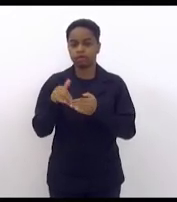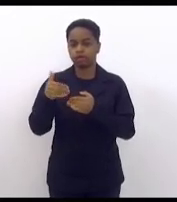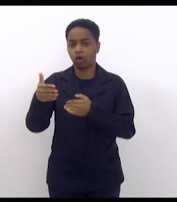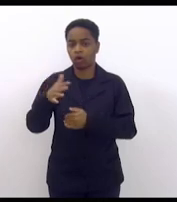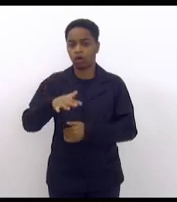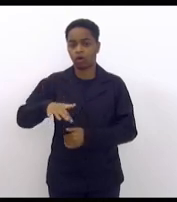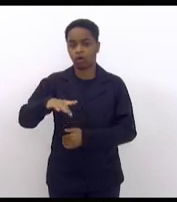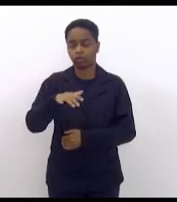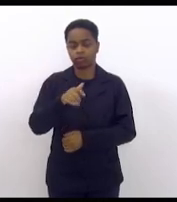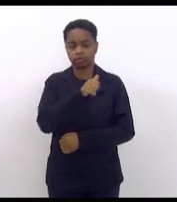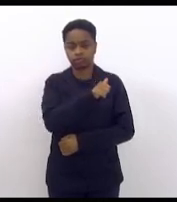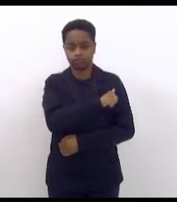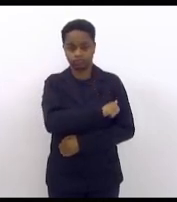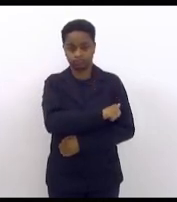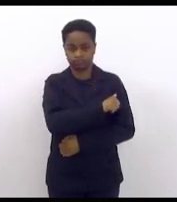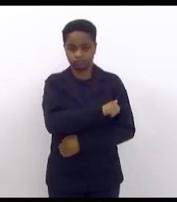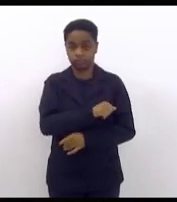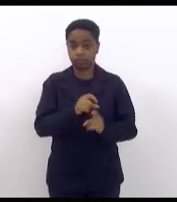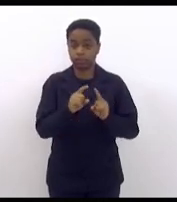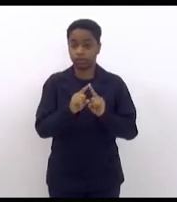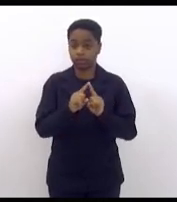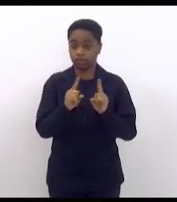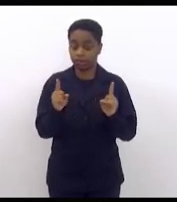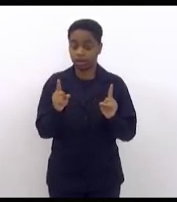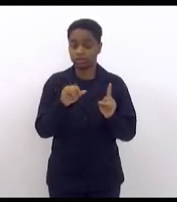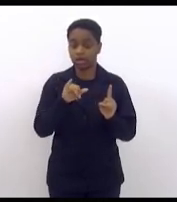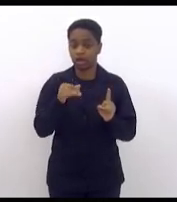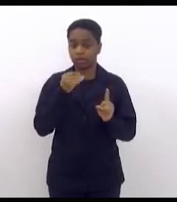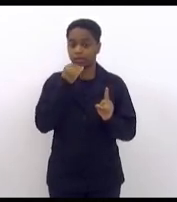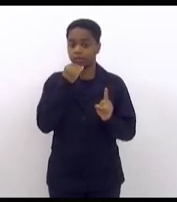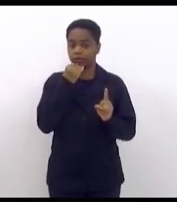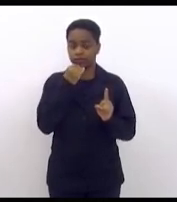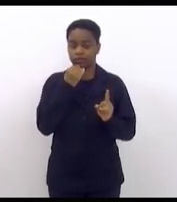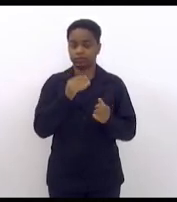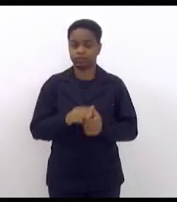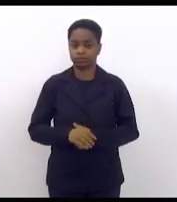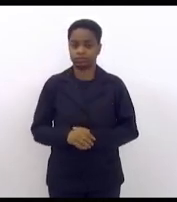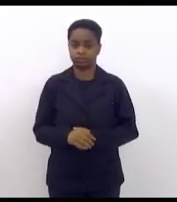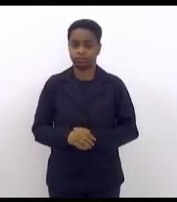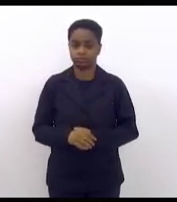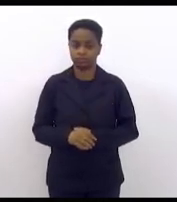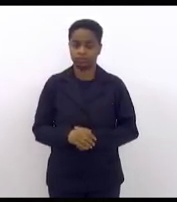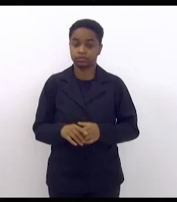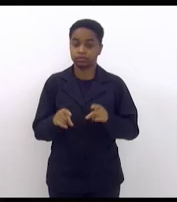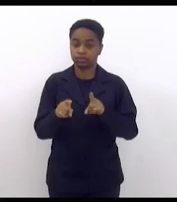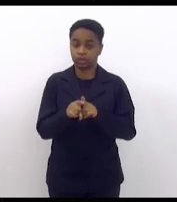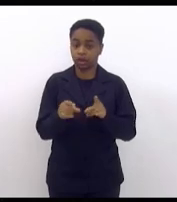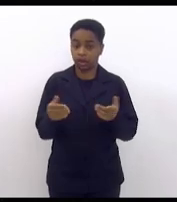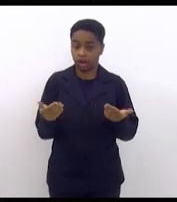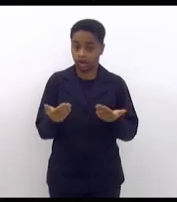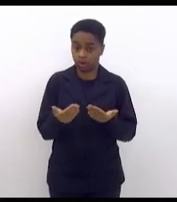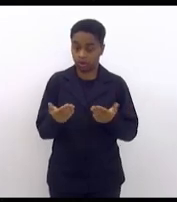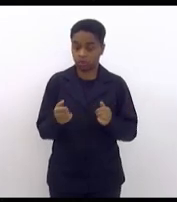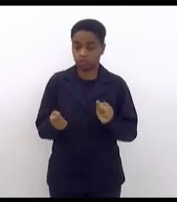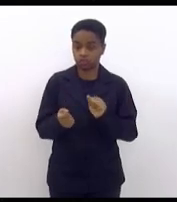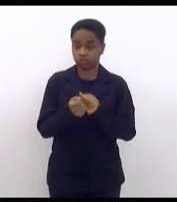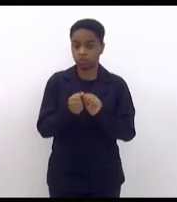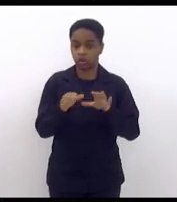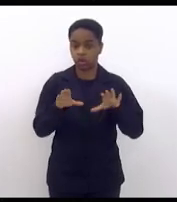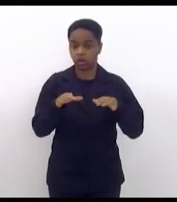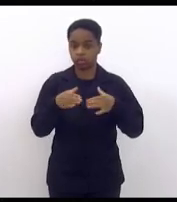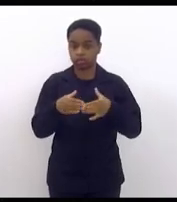território do Estado do Rio de Janeiro, mas que gozam dessas benesses. E agora, na Comissão de